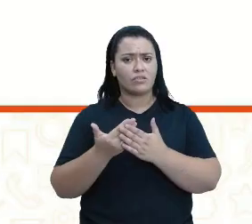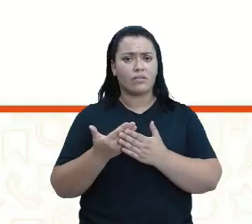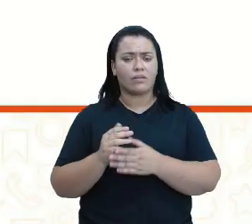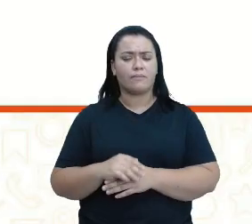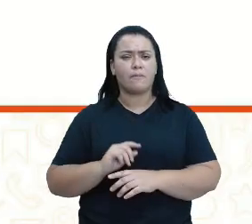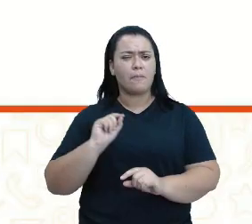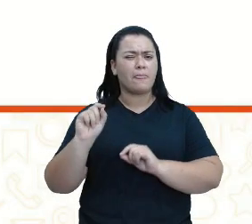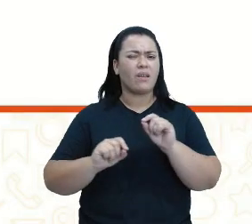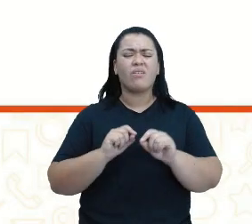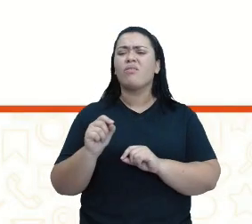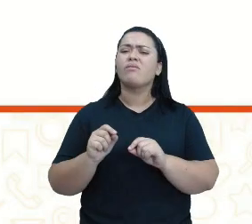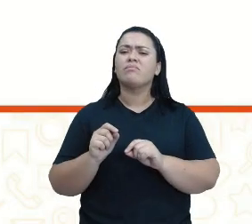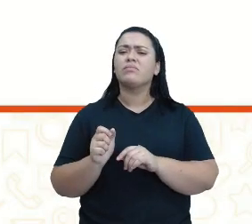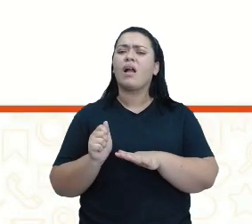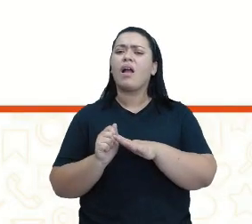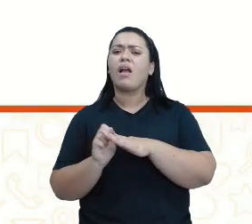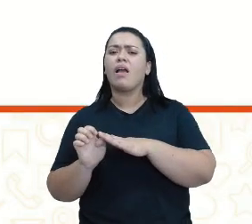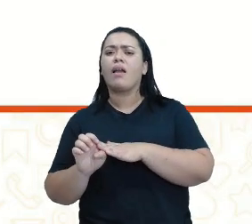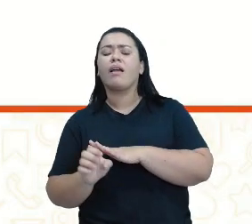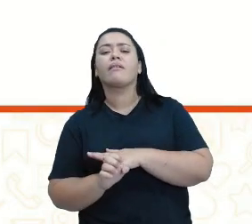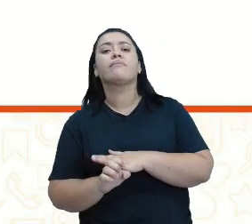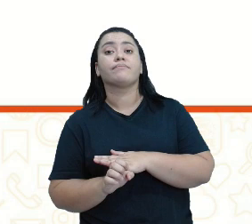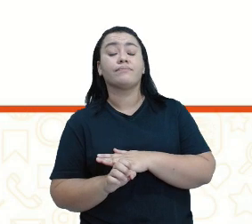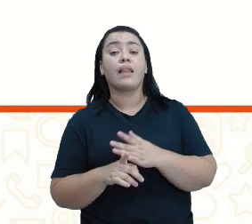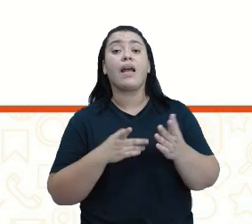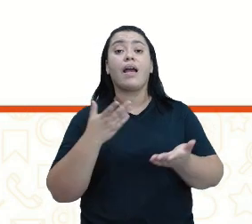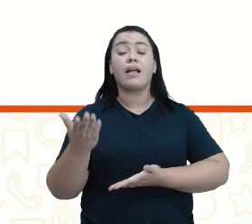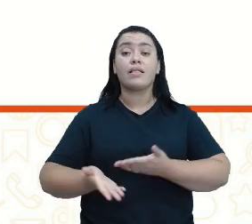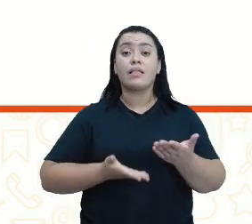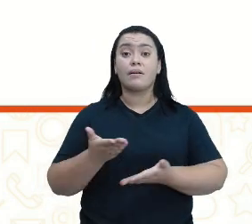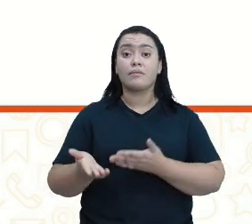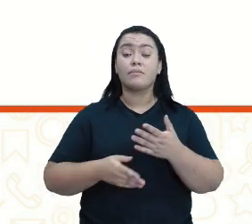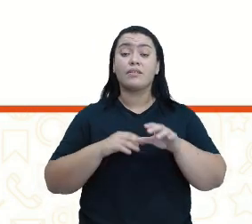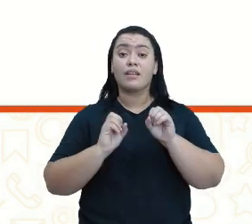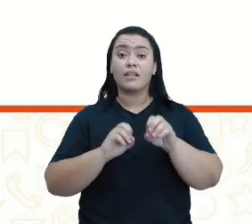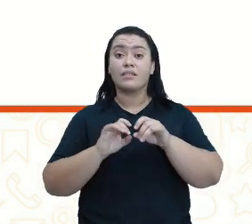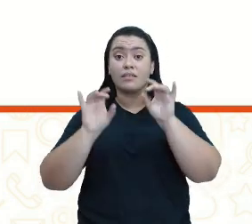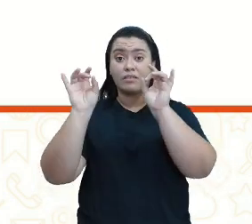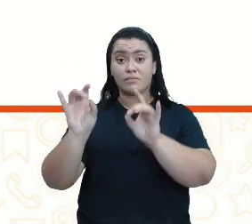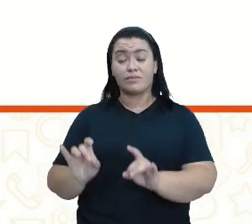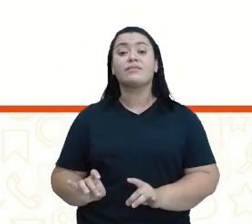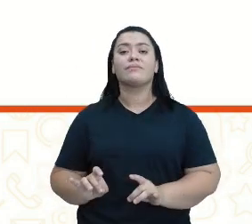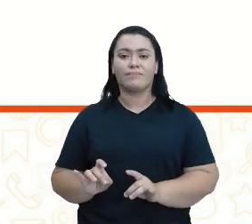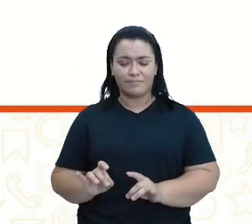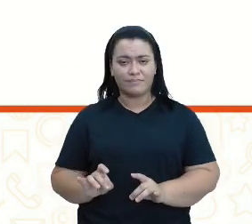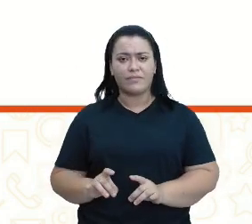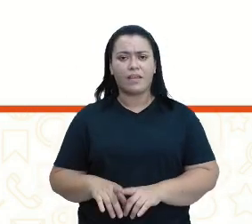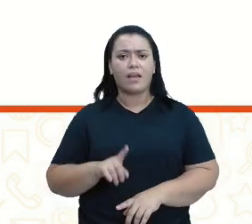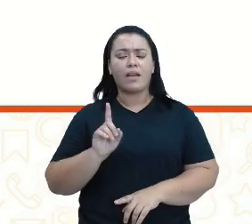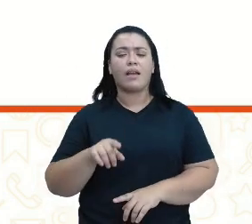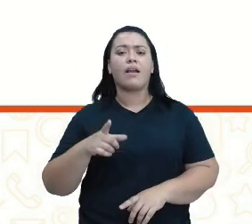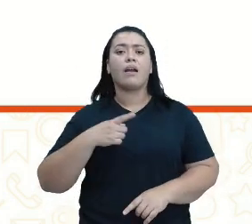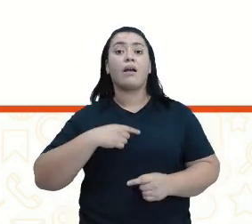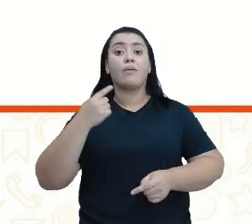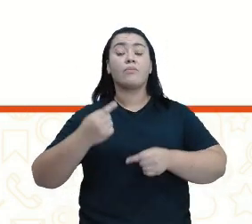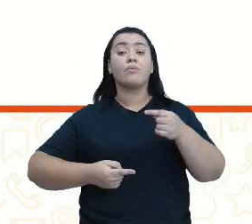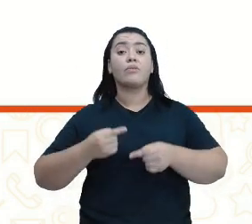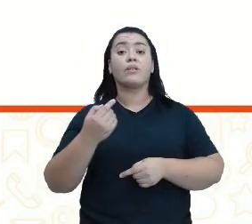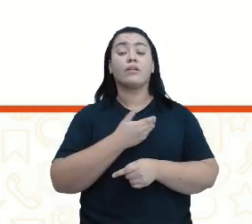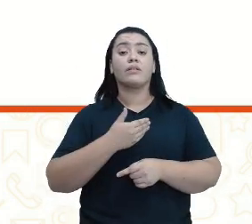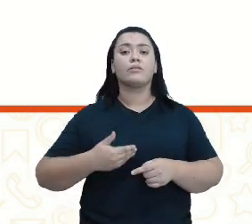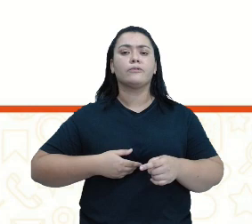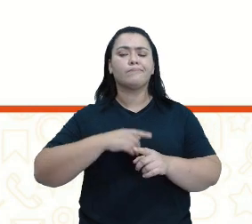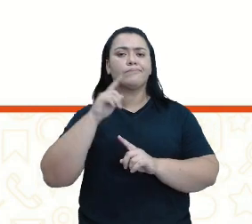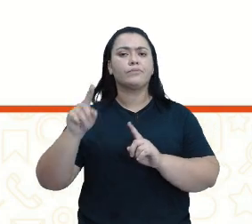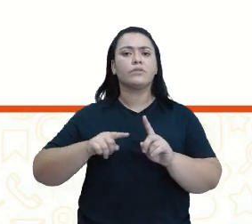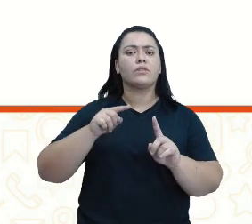O que seria o AE? O atendimento educacional especializado é uma política pública